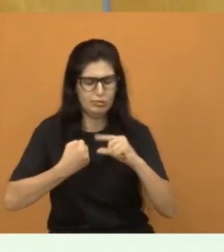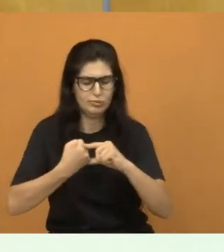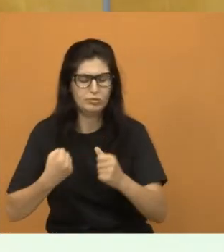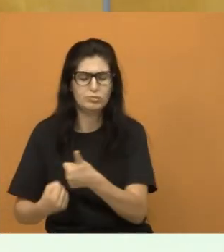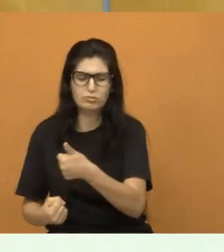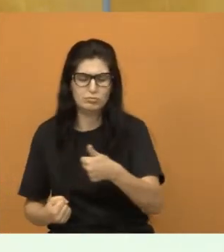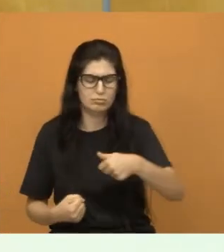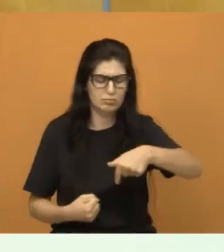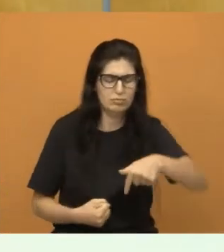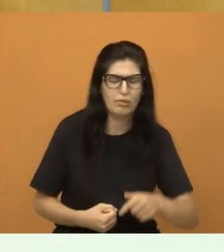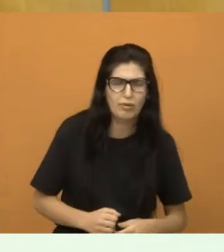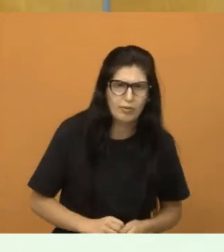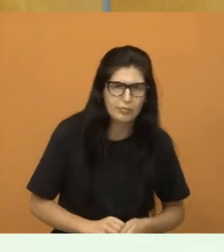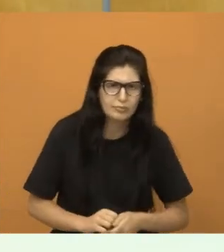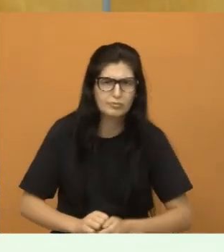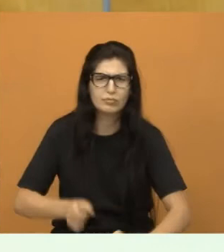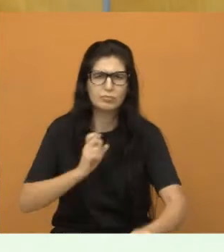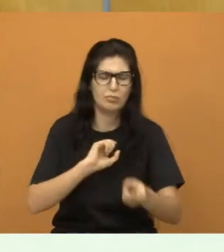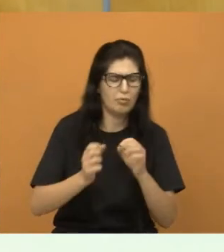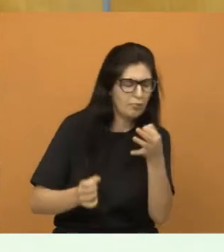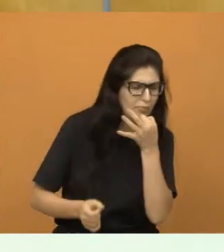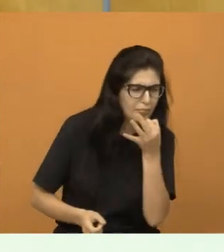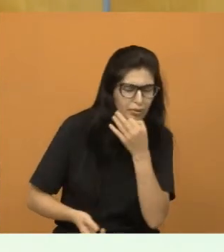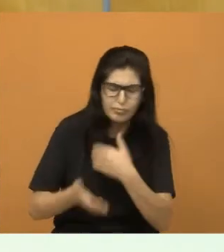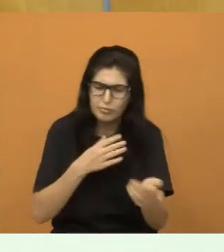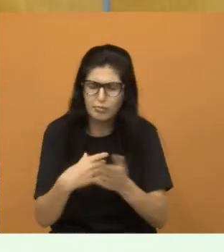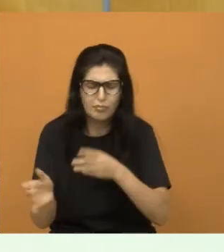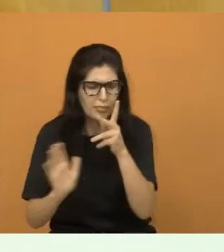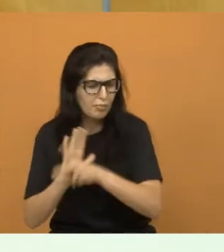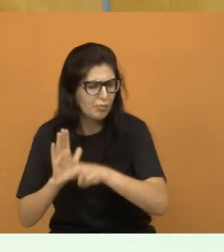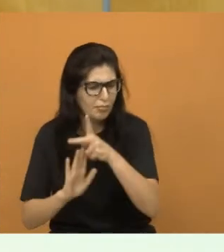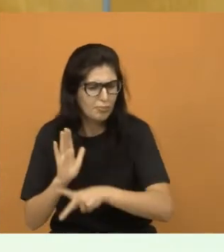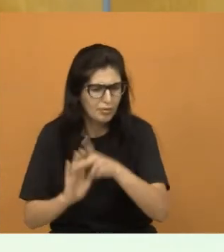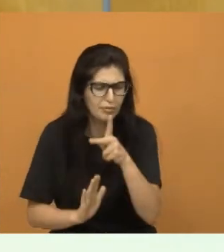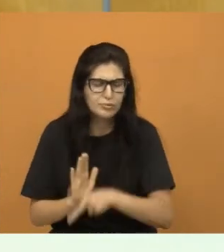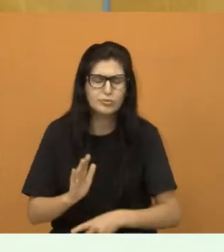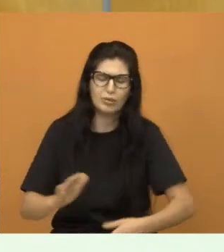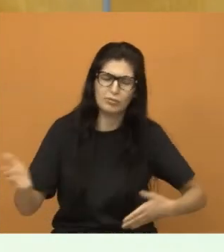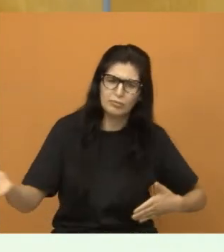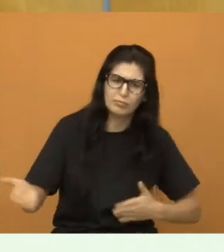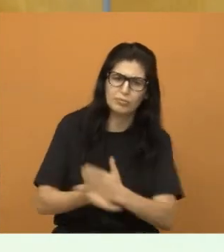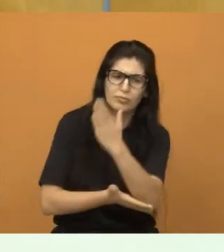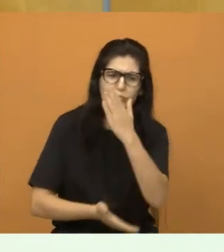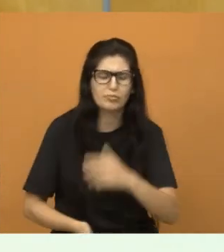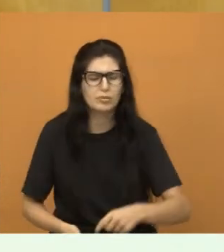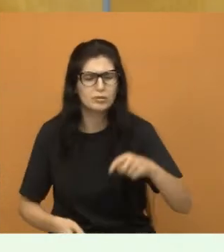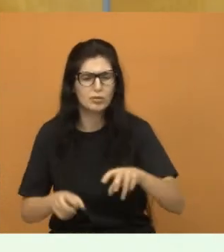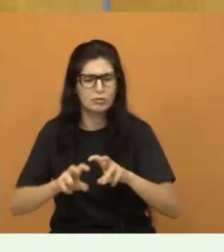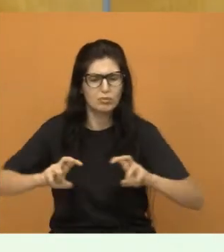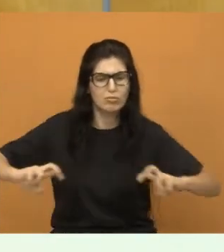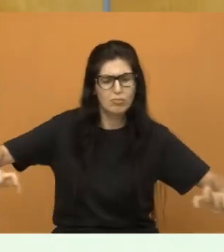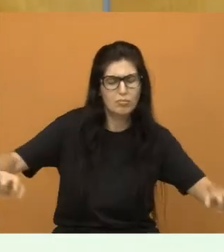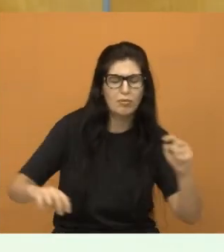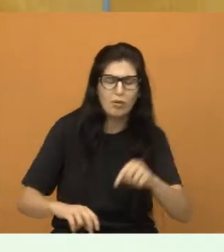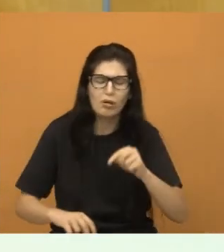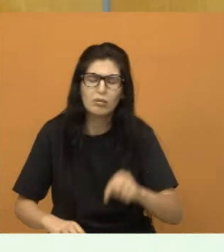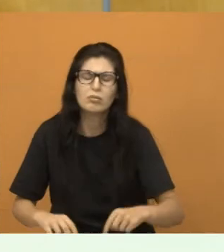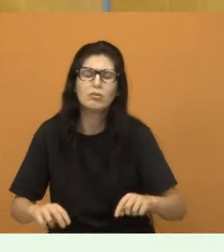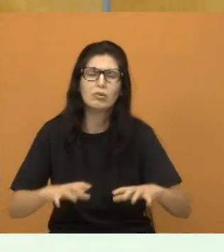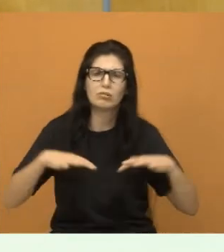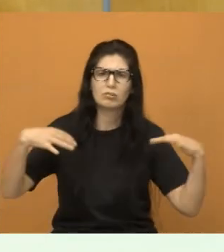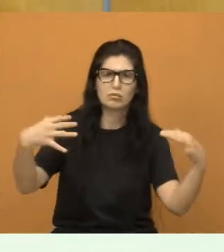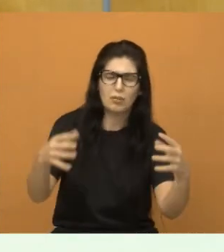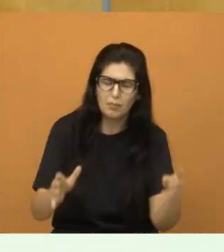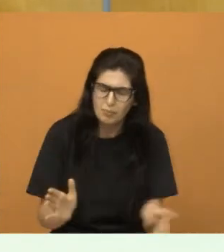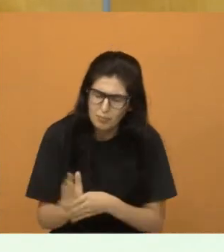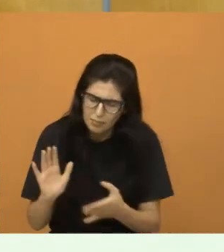117. O aditamento da discussão de qualquer projeto estará sujeito à aprovação do plenário e somente poderá ser proposto na